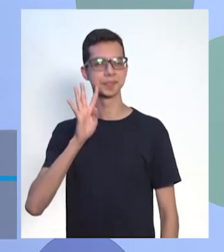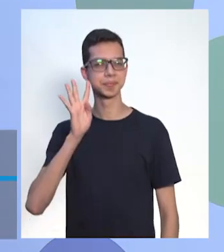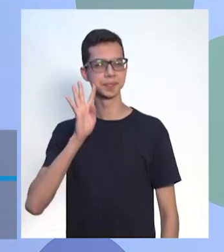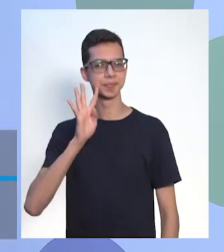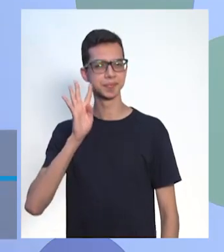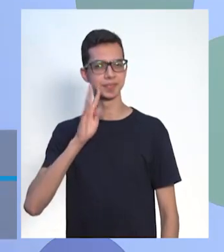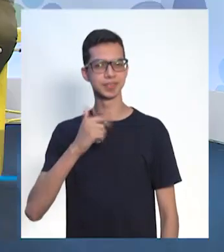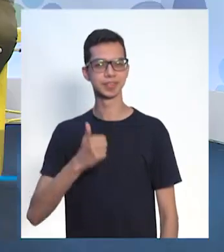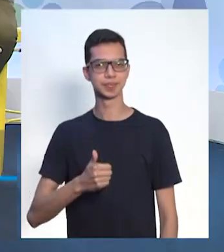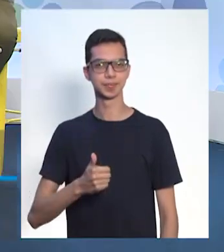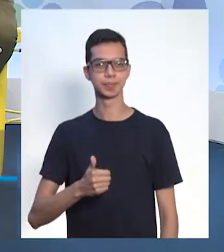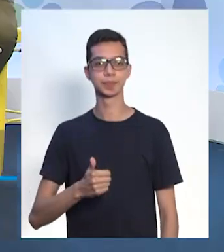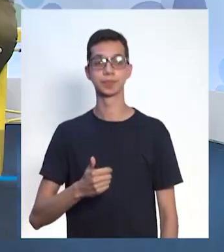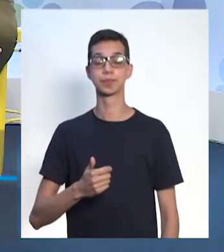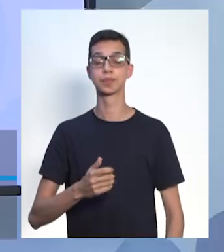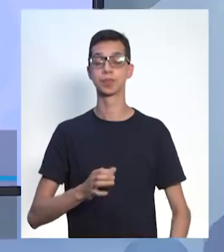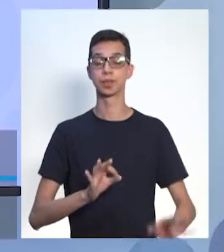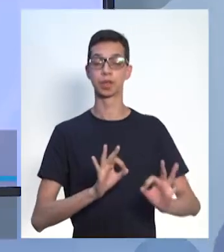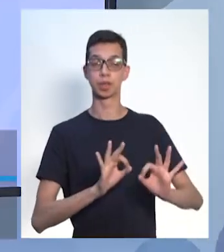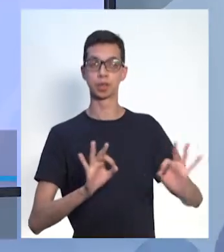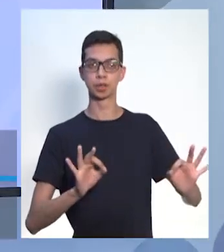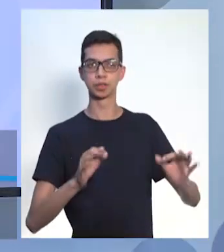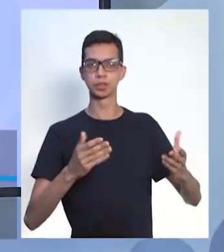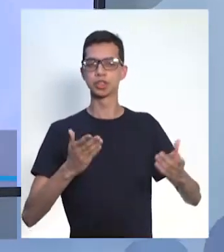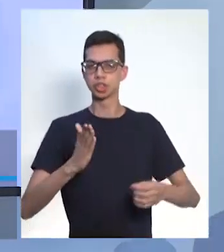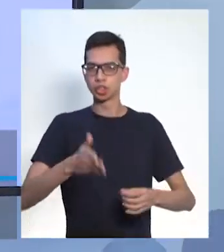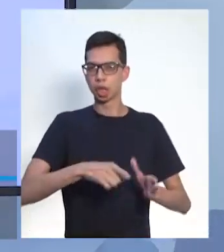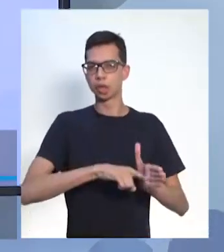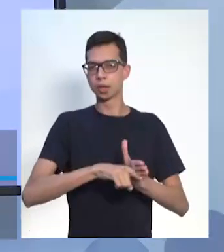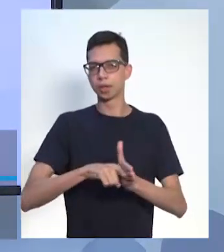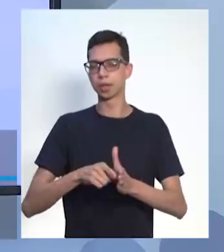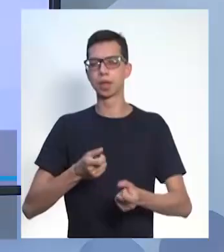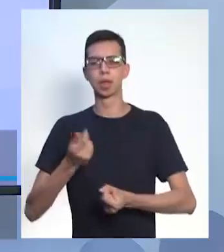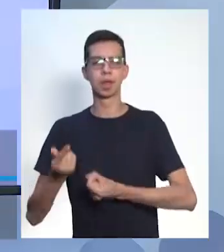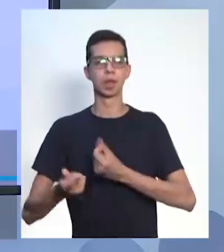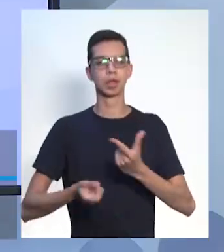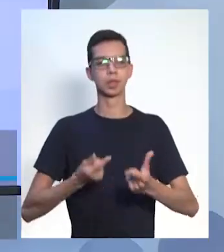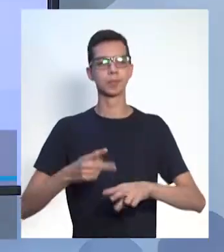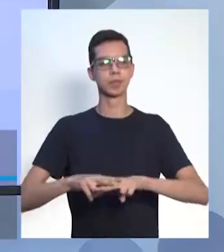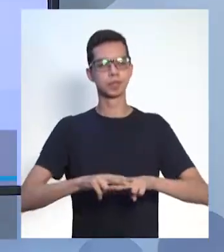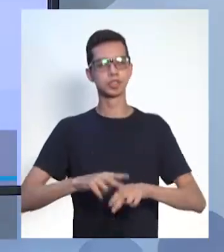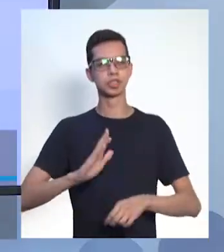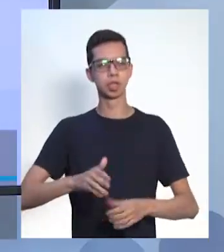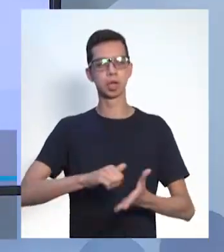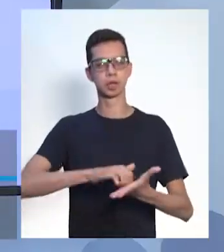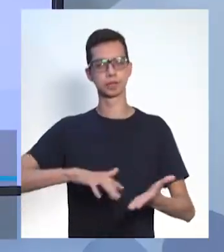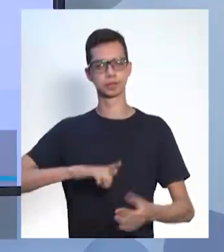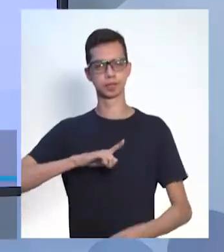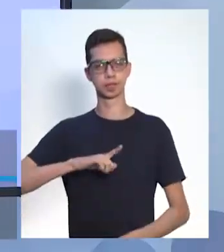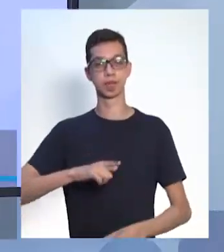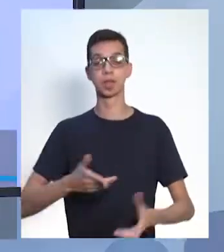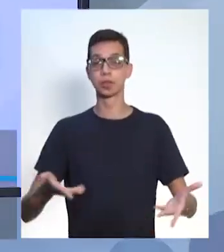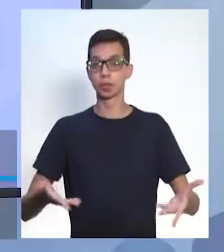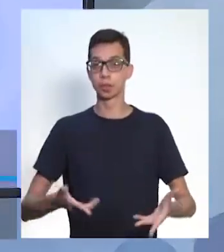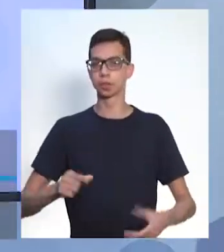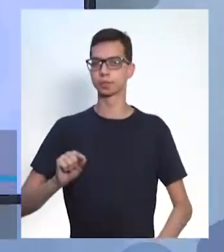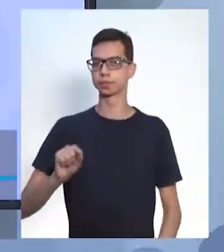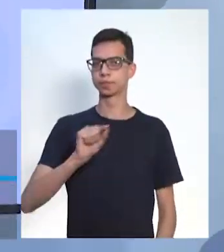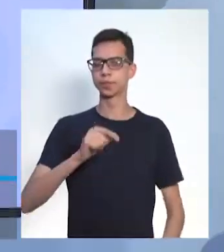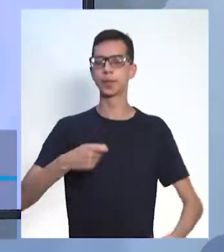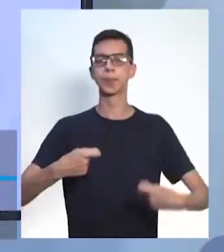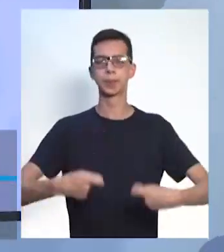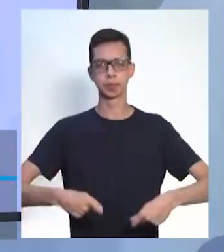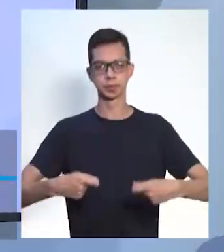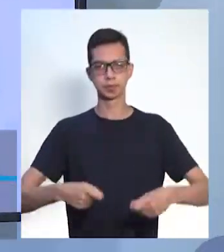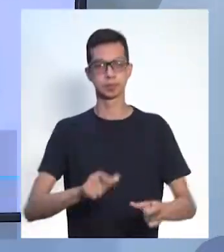ótimo. Bom, já que a gente fez esse levantamento, revimos algumas coisas, eu tenho uma atividade aí para os estudantes, né? Então, eu preciso que os estudantes participem